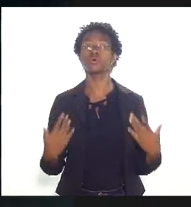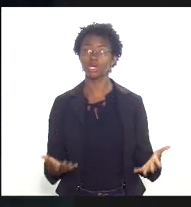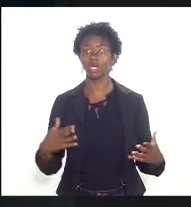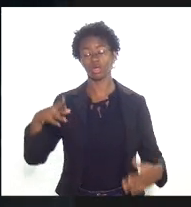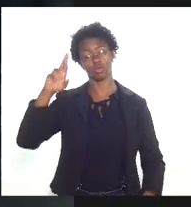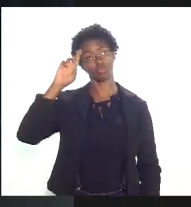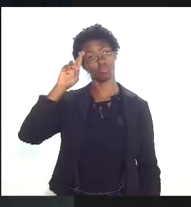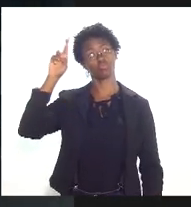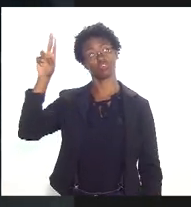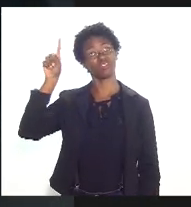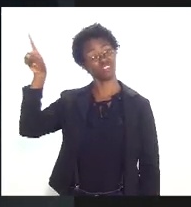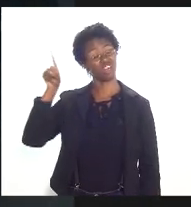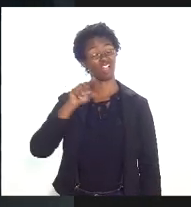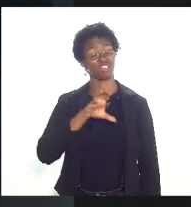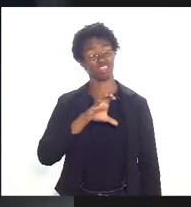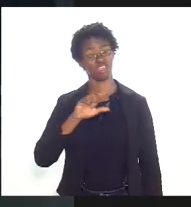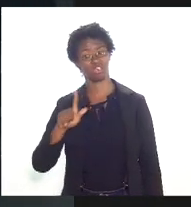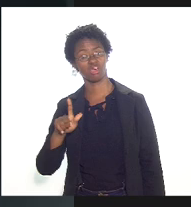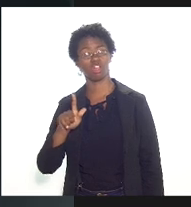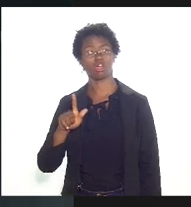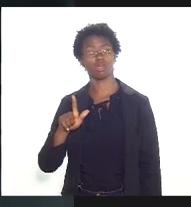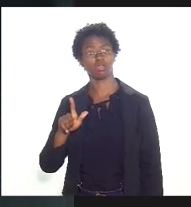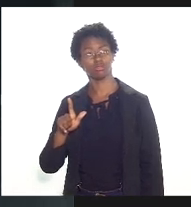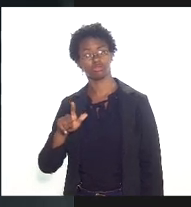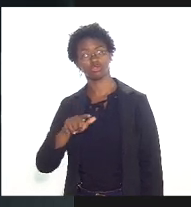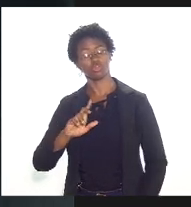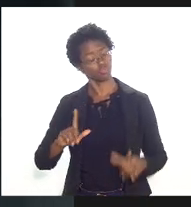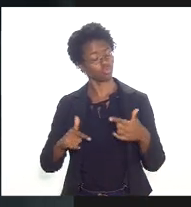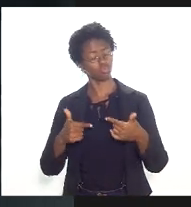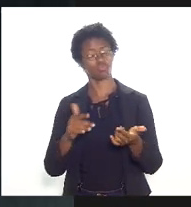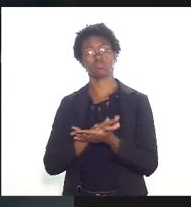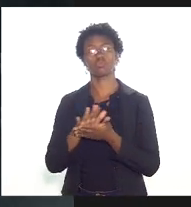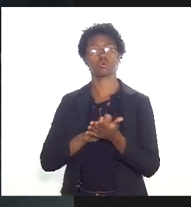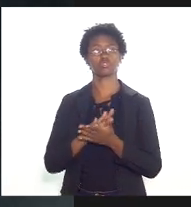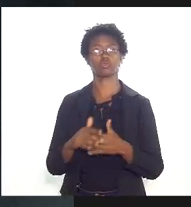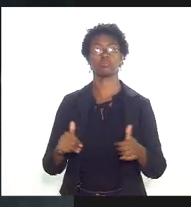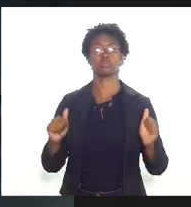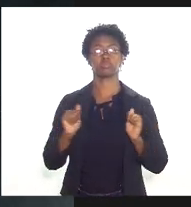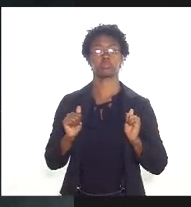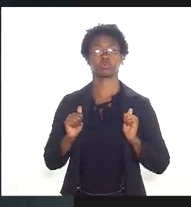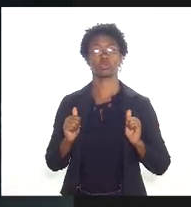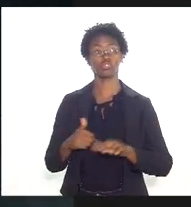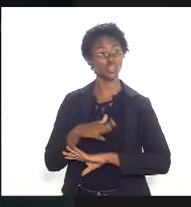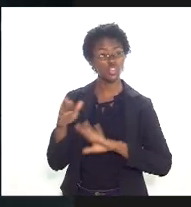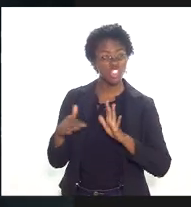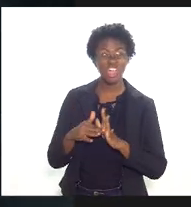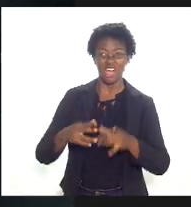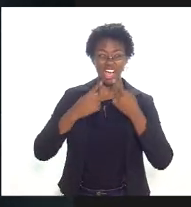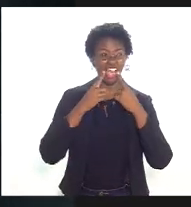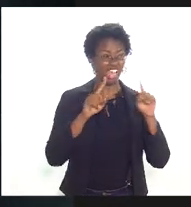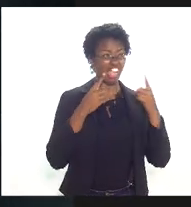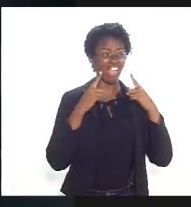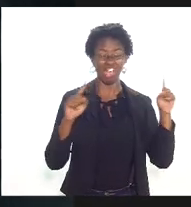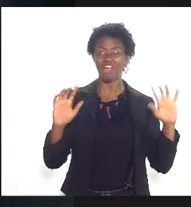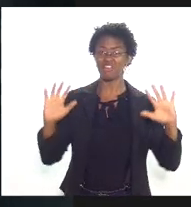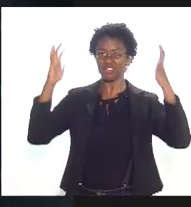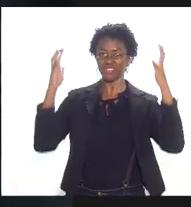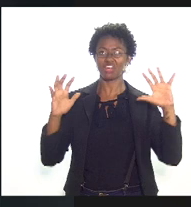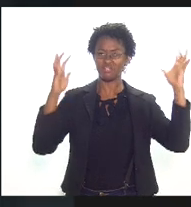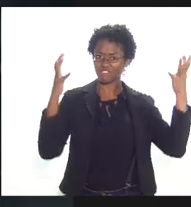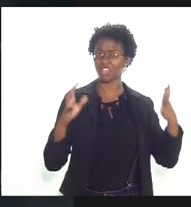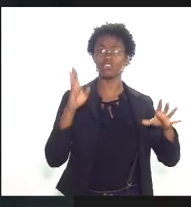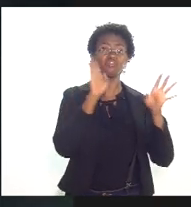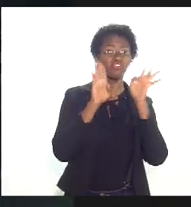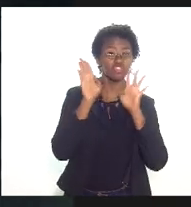o horário de Campo Grande não toma as vidas para viver com todas as festas que foram anunciadas através do Facebook